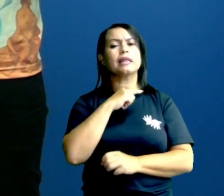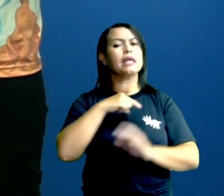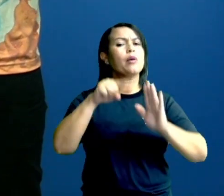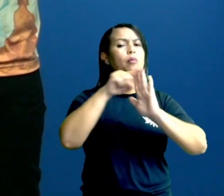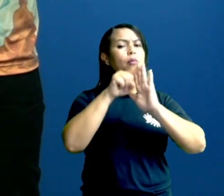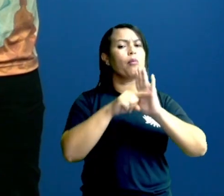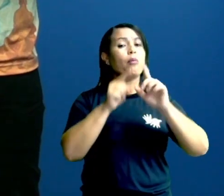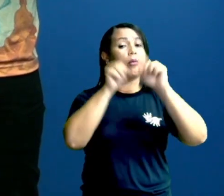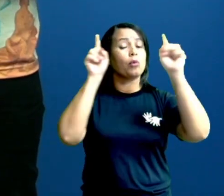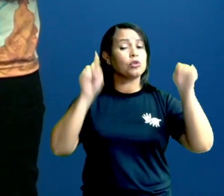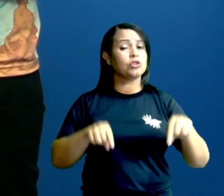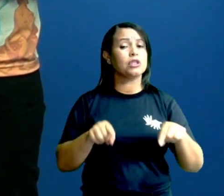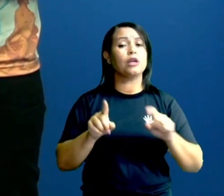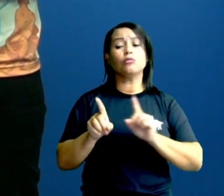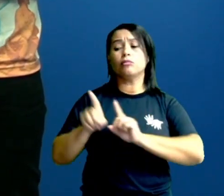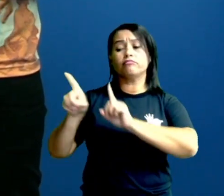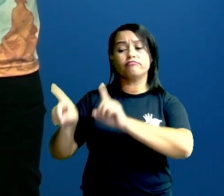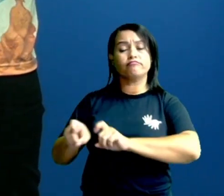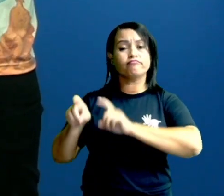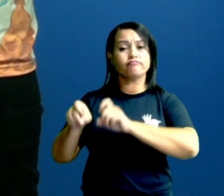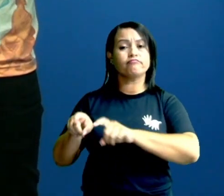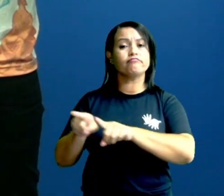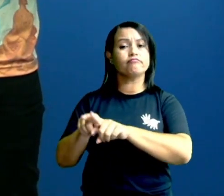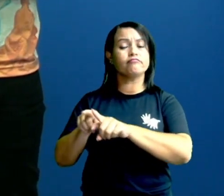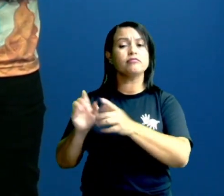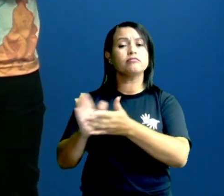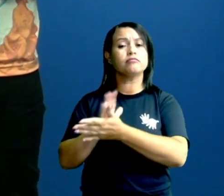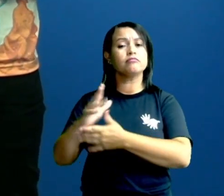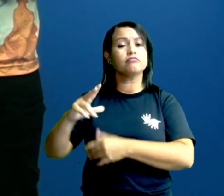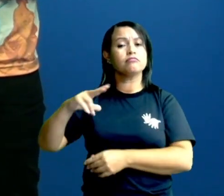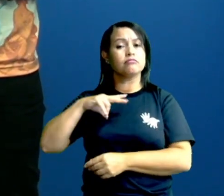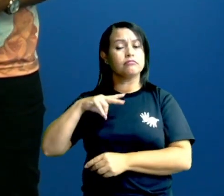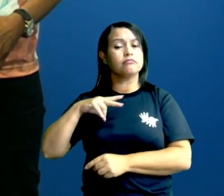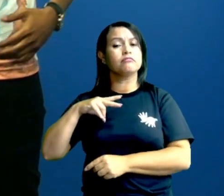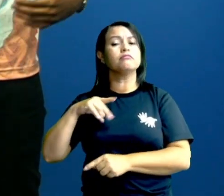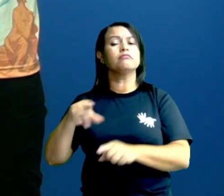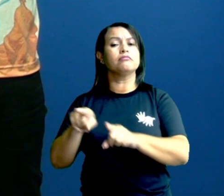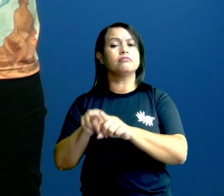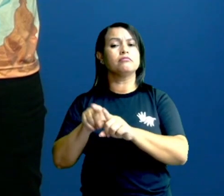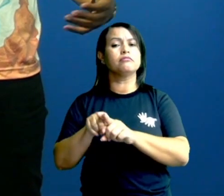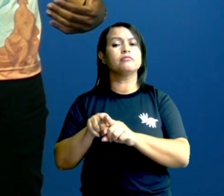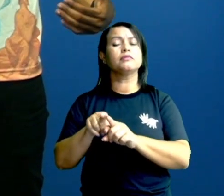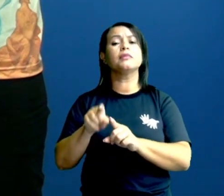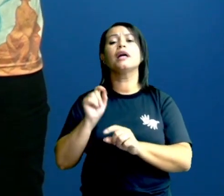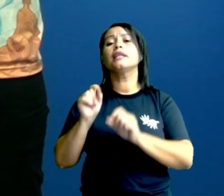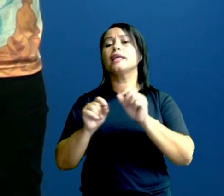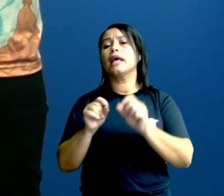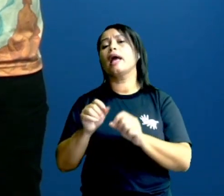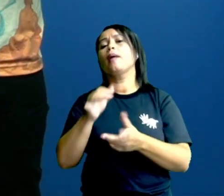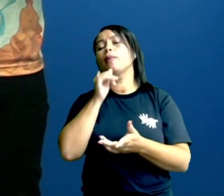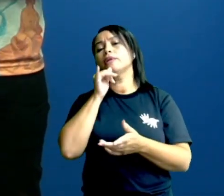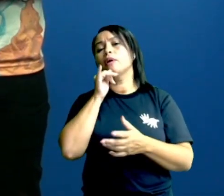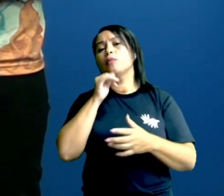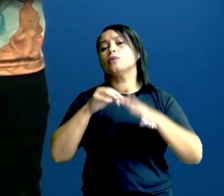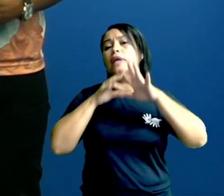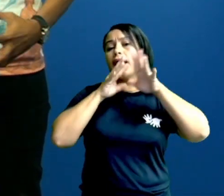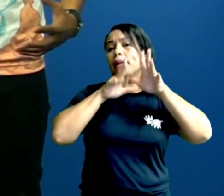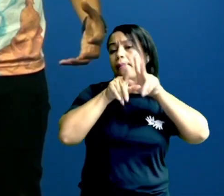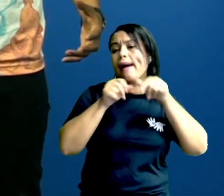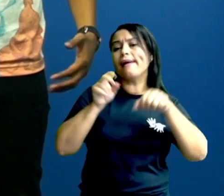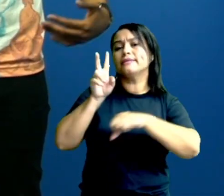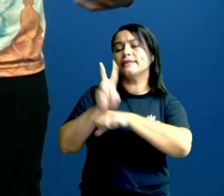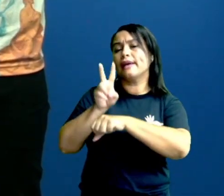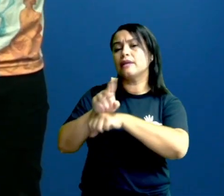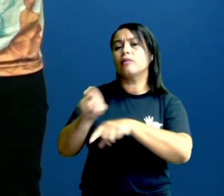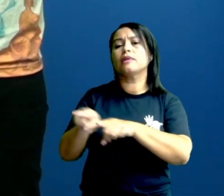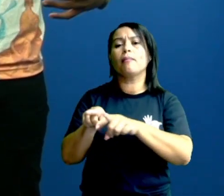e grande investimento destinado aí de setor privado né no sentido aí da produção agropecuária fez é a região amazônica fosse um